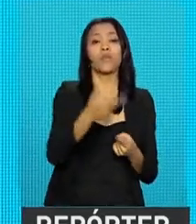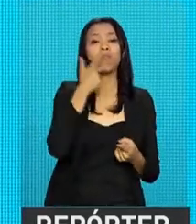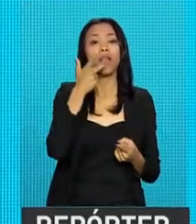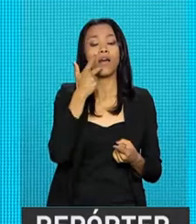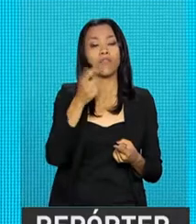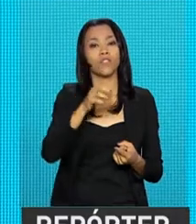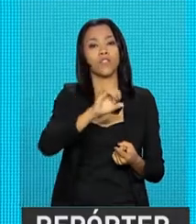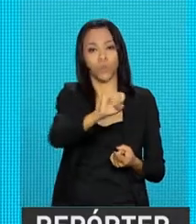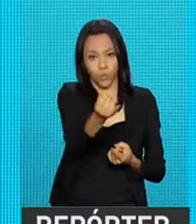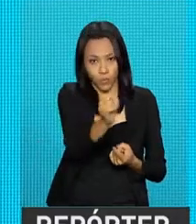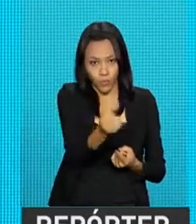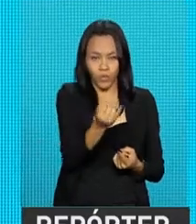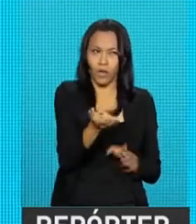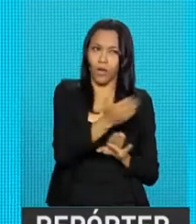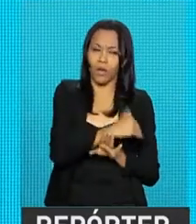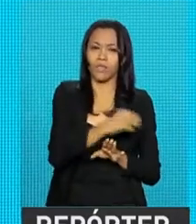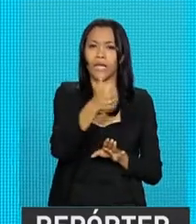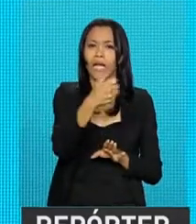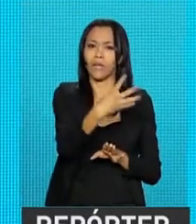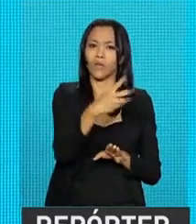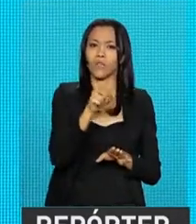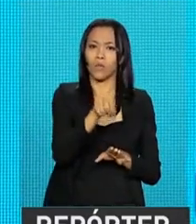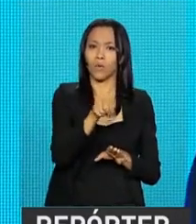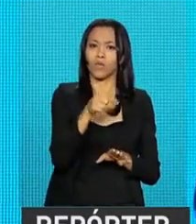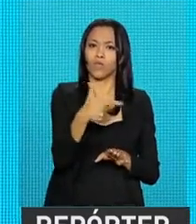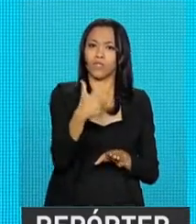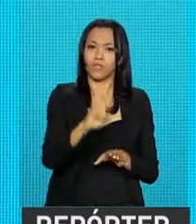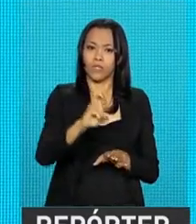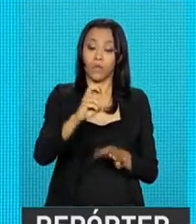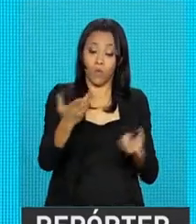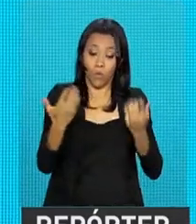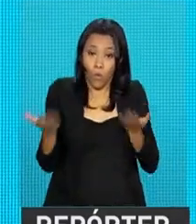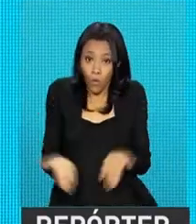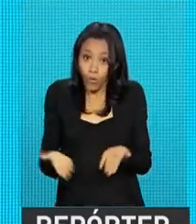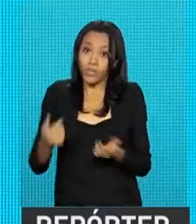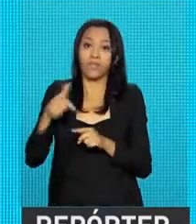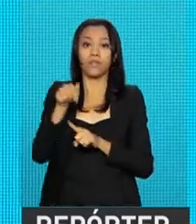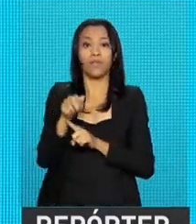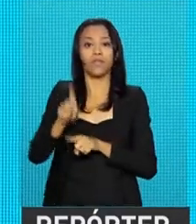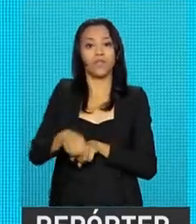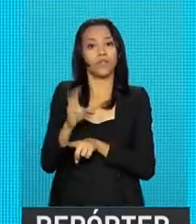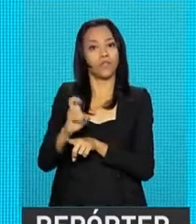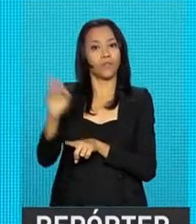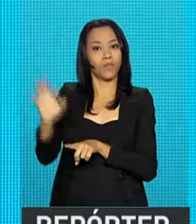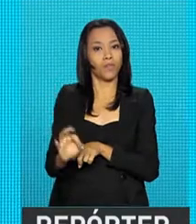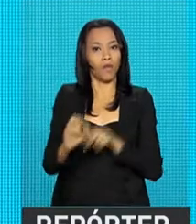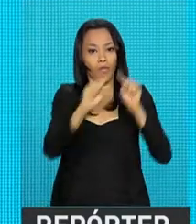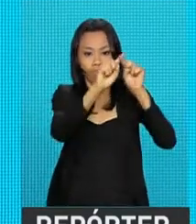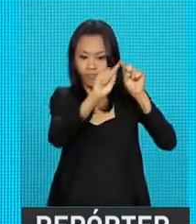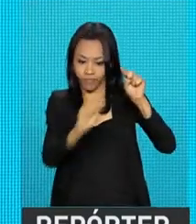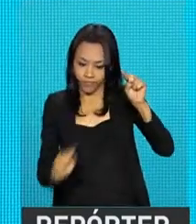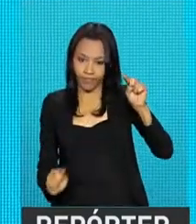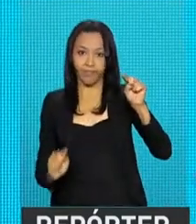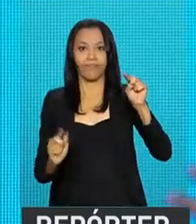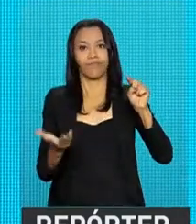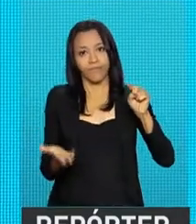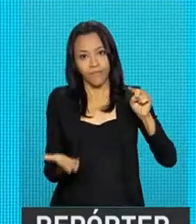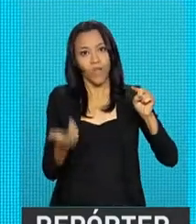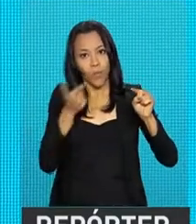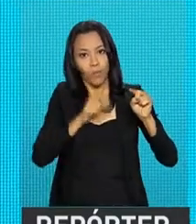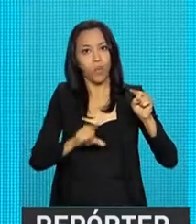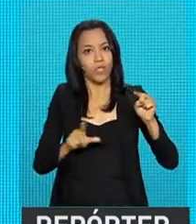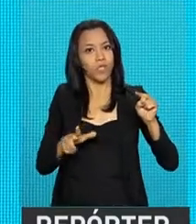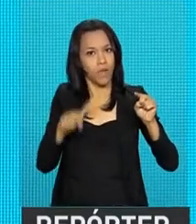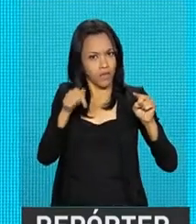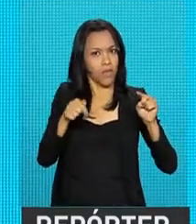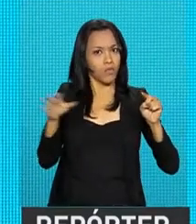Selic, que estava em 14,25%, hoje está em 7,5%, né? Podendo chegar, diz os analistas, a